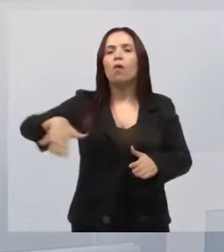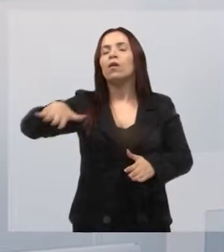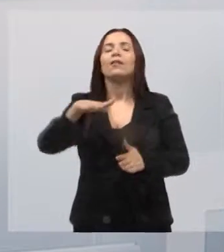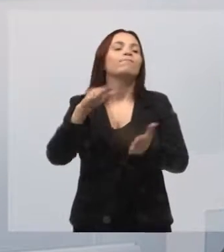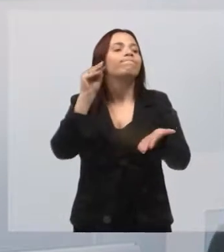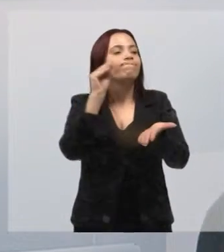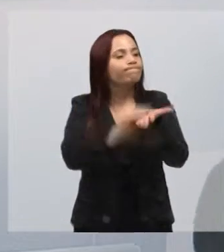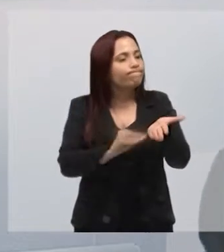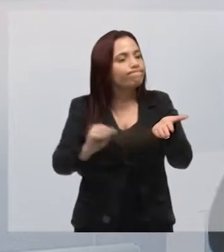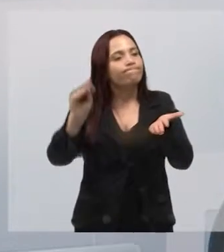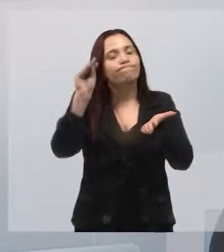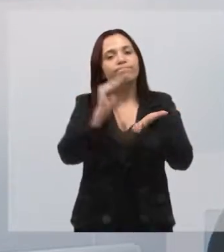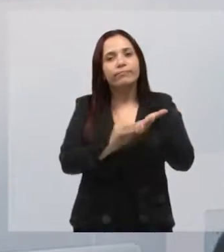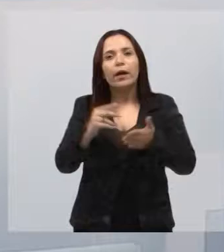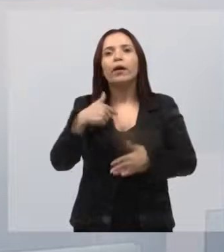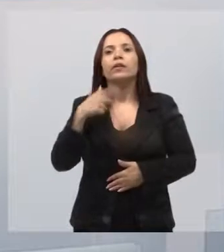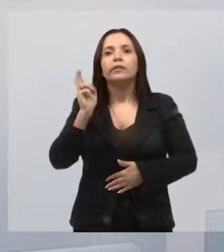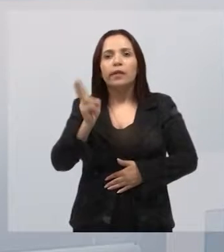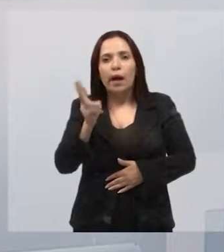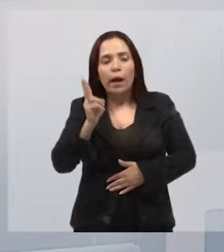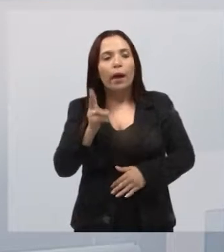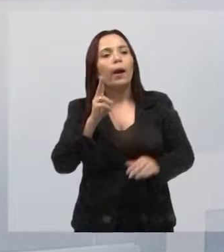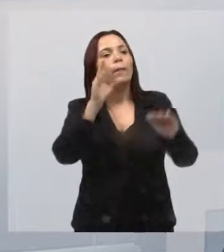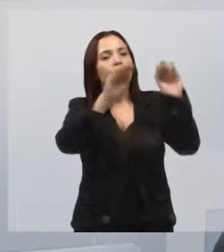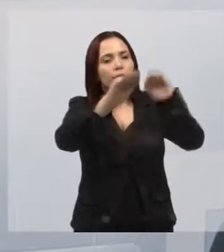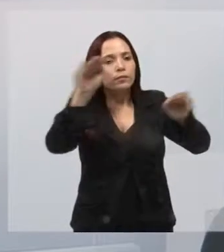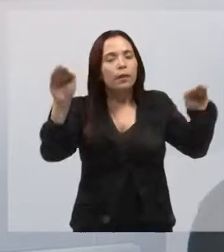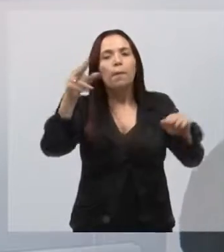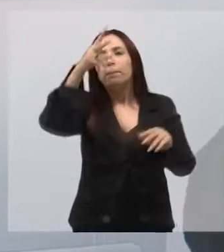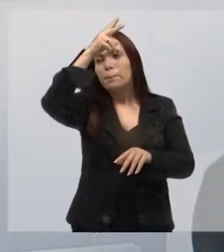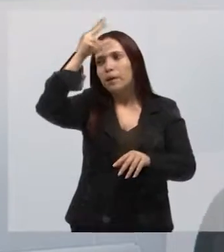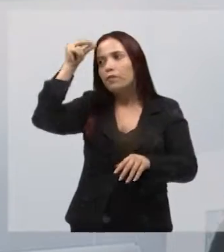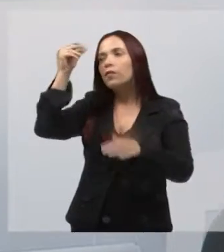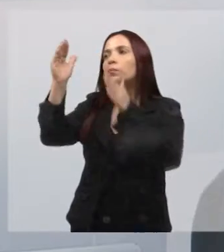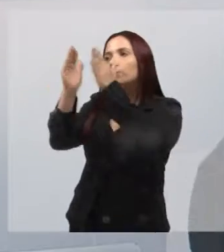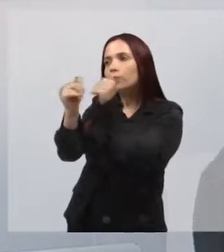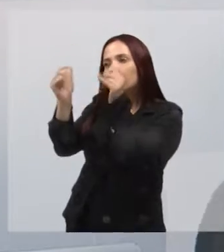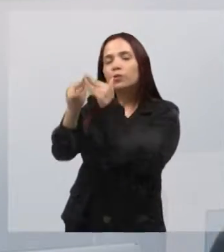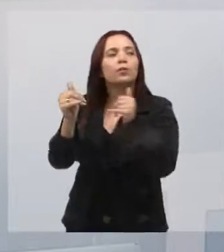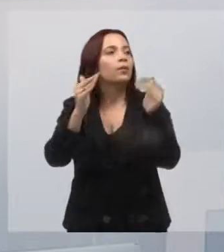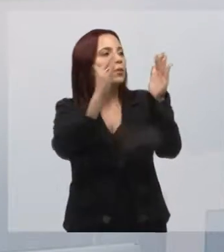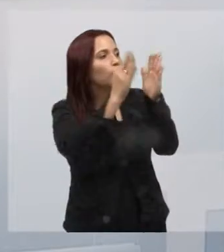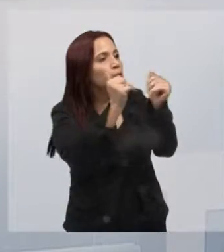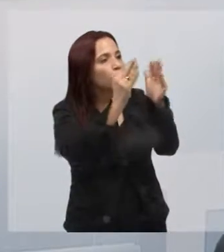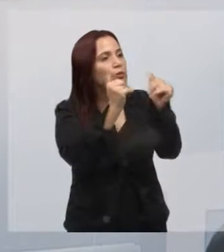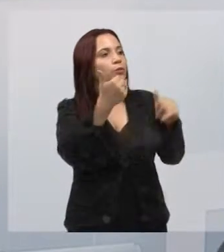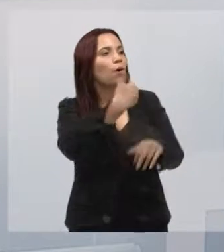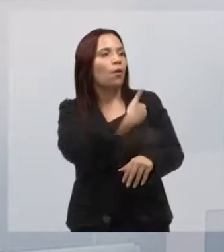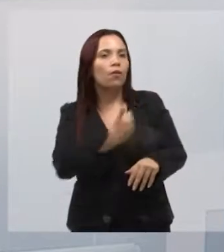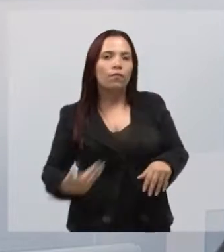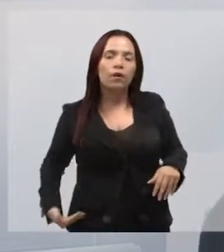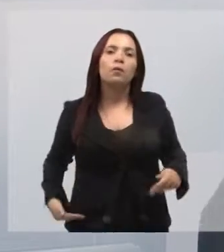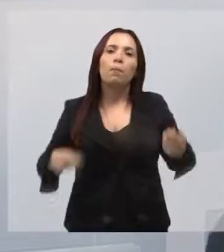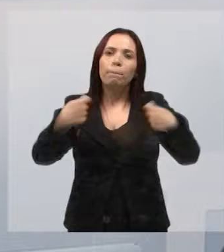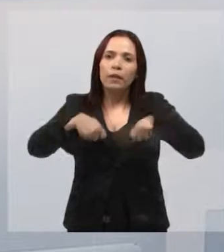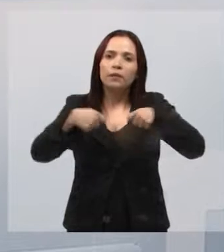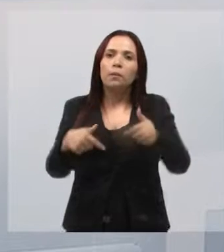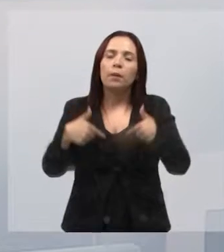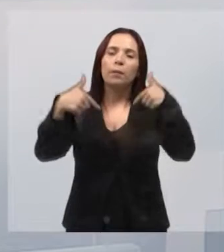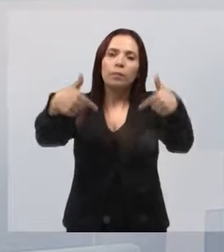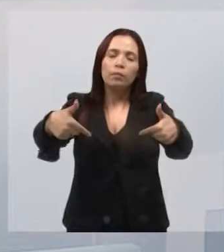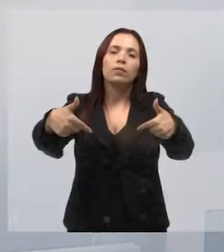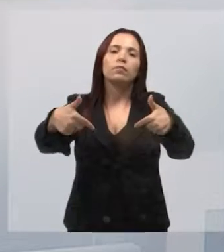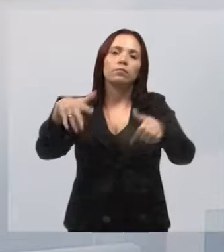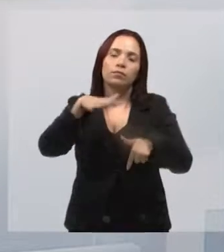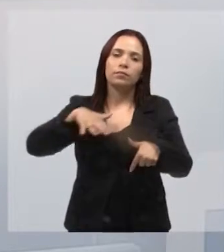coisa. Então, sempre eu vou estar aqui cobrando do prefeito, sempre eu vou estar aqui pedindo ao governador, pedindo ao prefeito, que atenda cada vez mais aquela